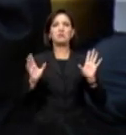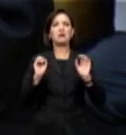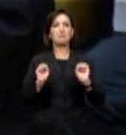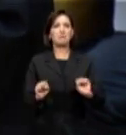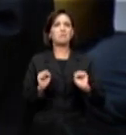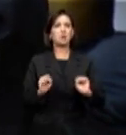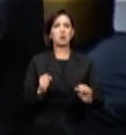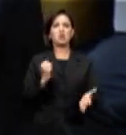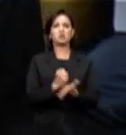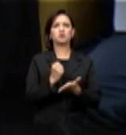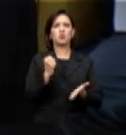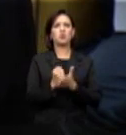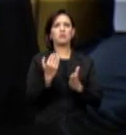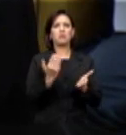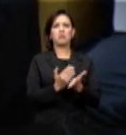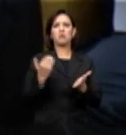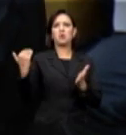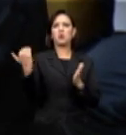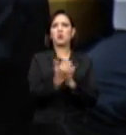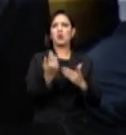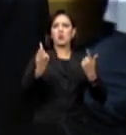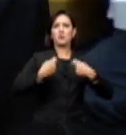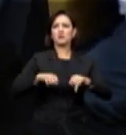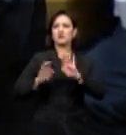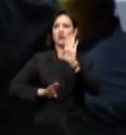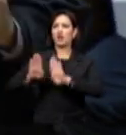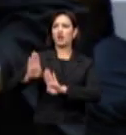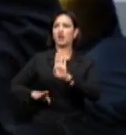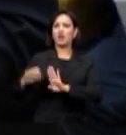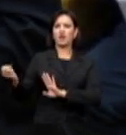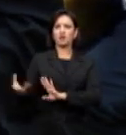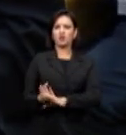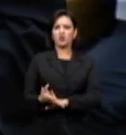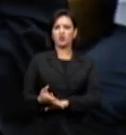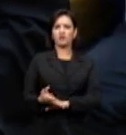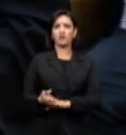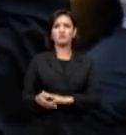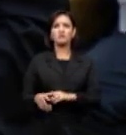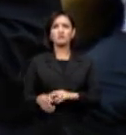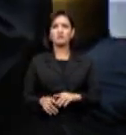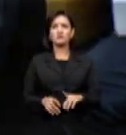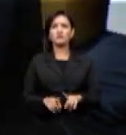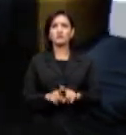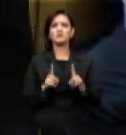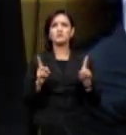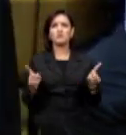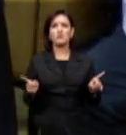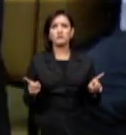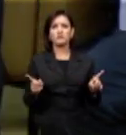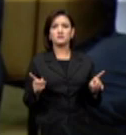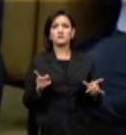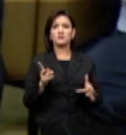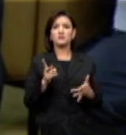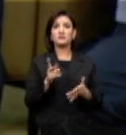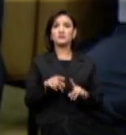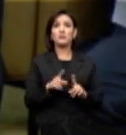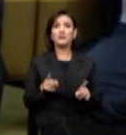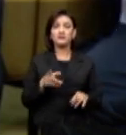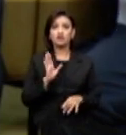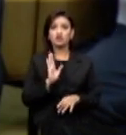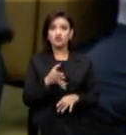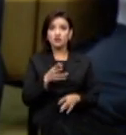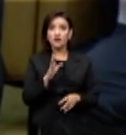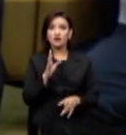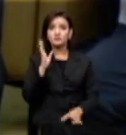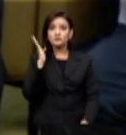União para permitir investimento cruzado em qualquer hipótese, mesmo quando constatada uma necessidade